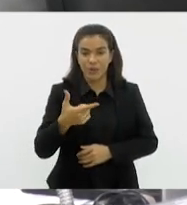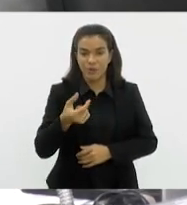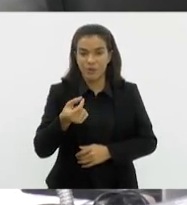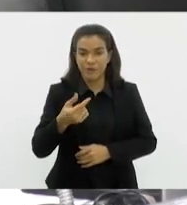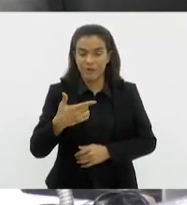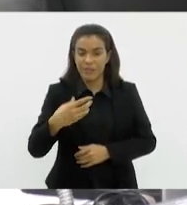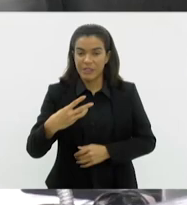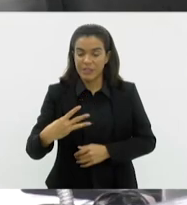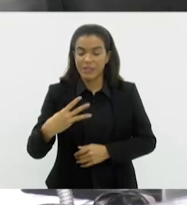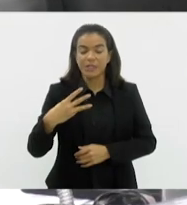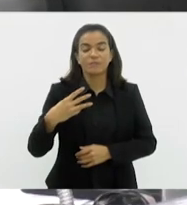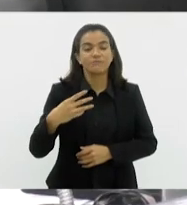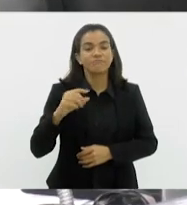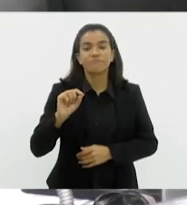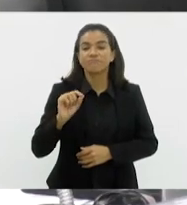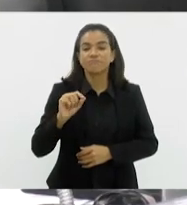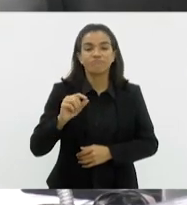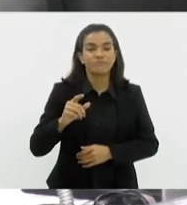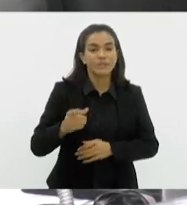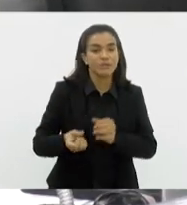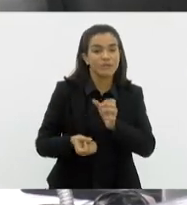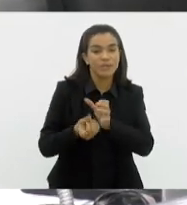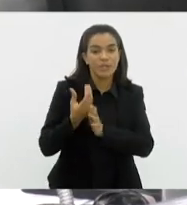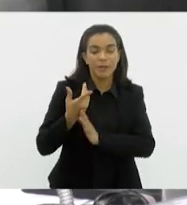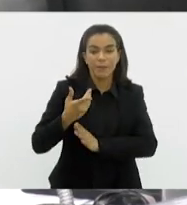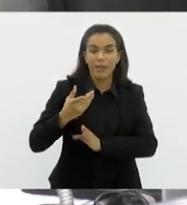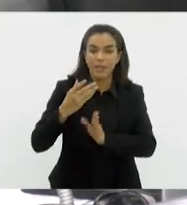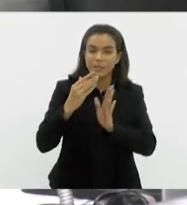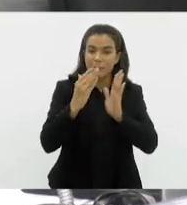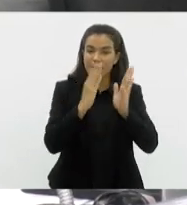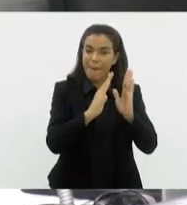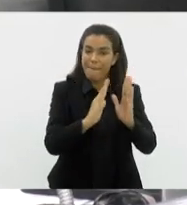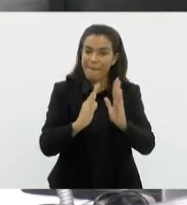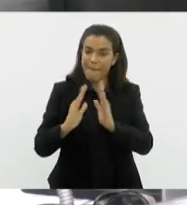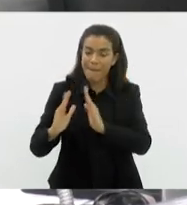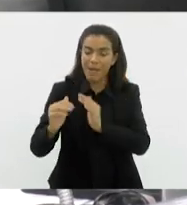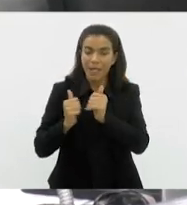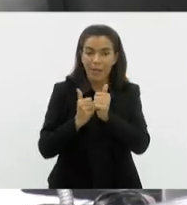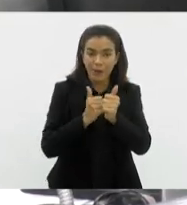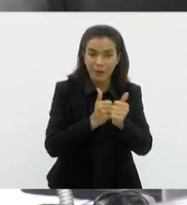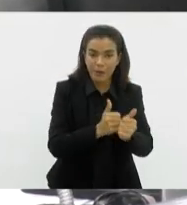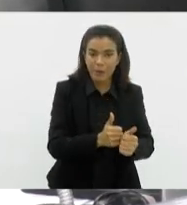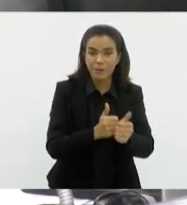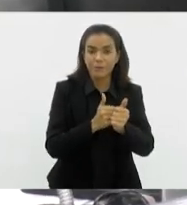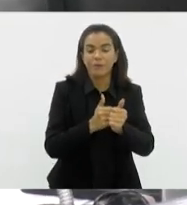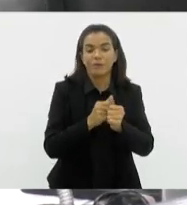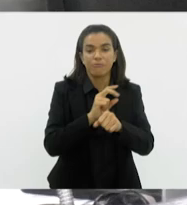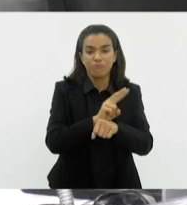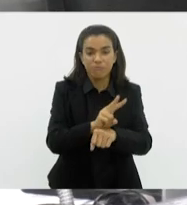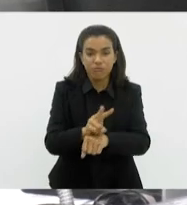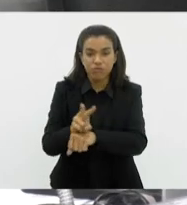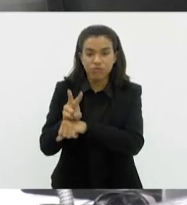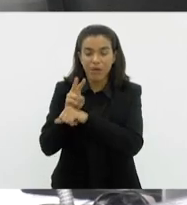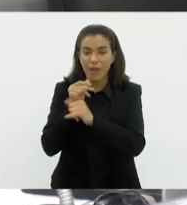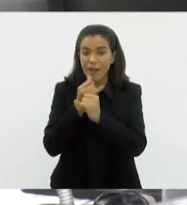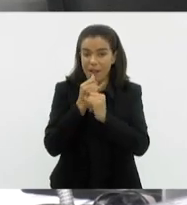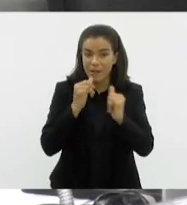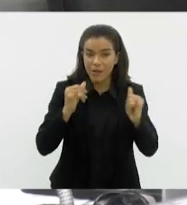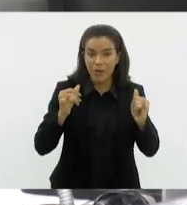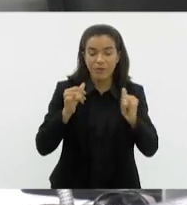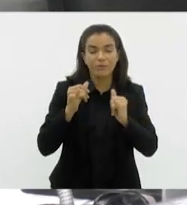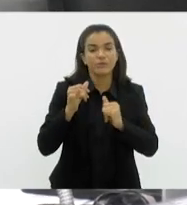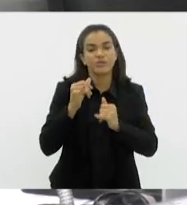deputado Rodrigo Amorim, que estabelece diretrizes e procedimentos para aplicação e o acompanhamento de medidas de monitoramento eletrônico de adolescentes